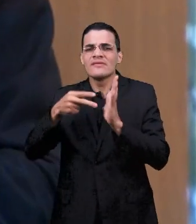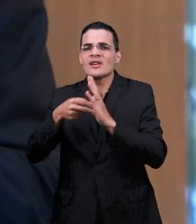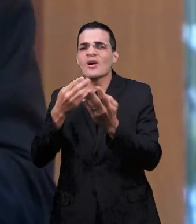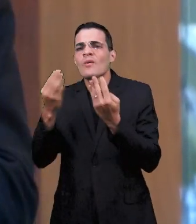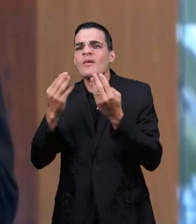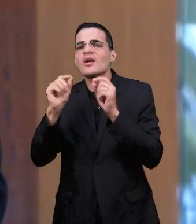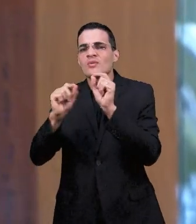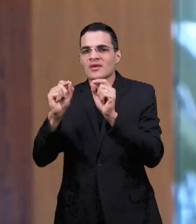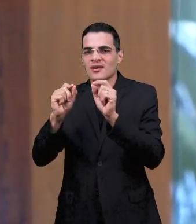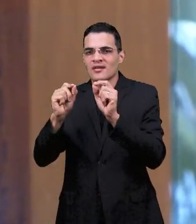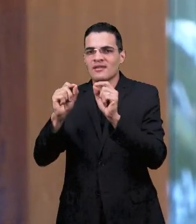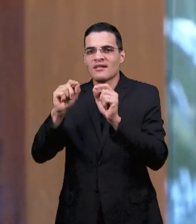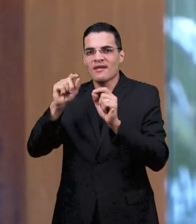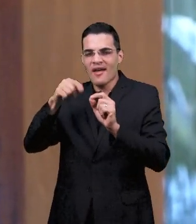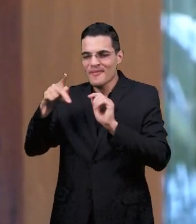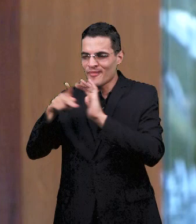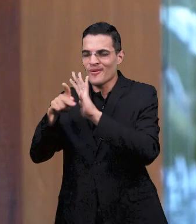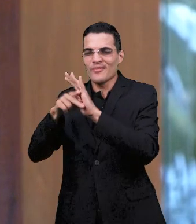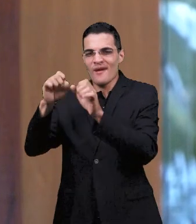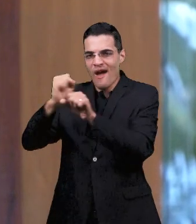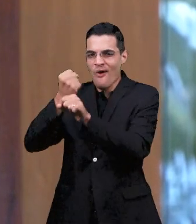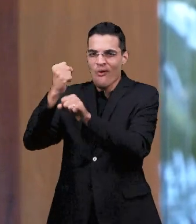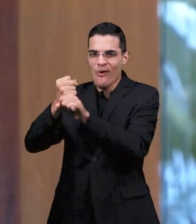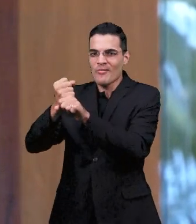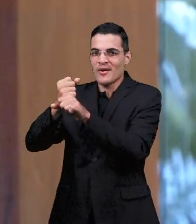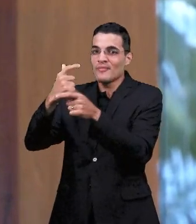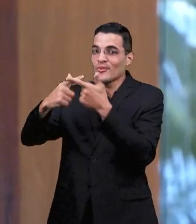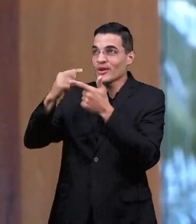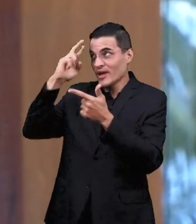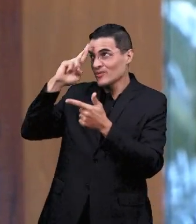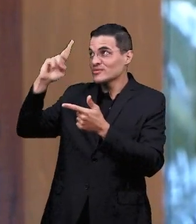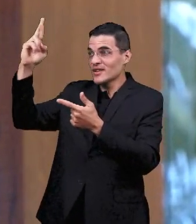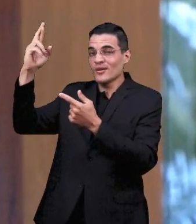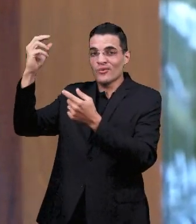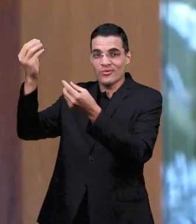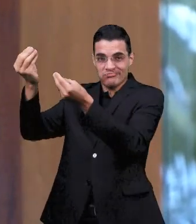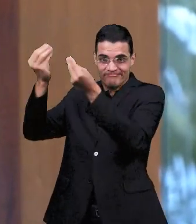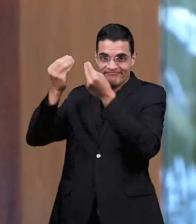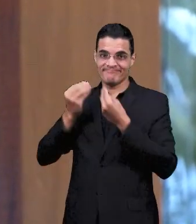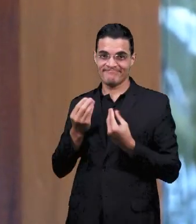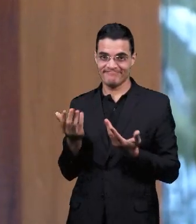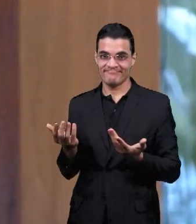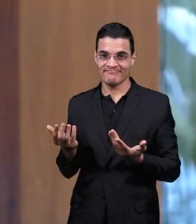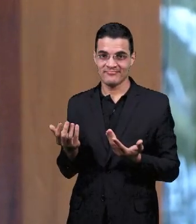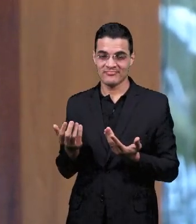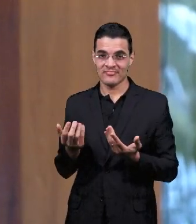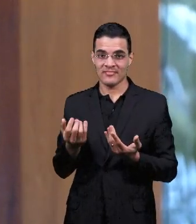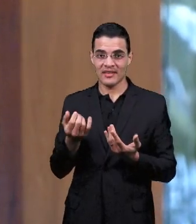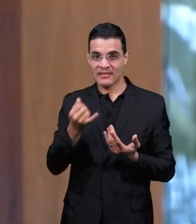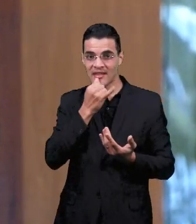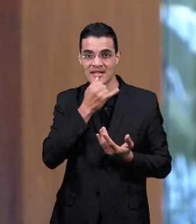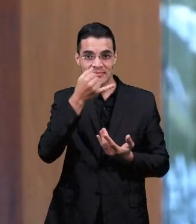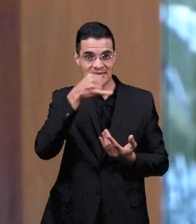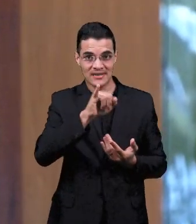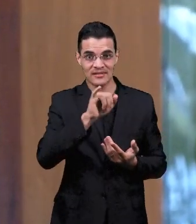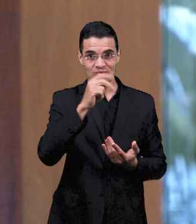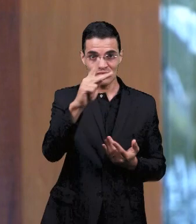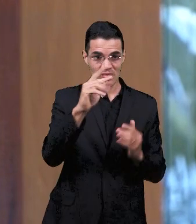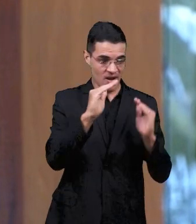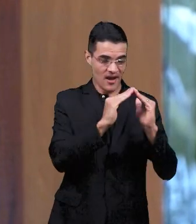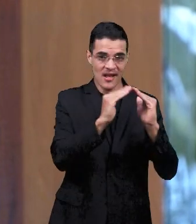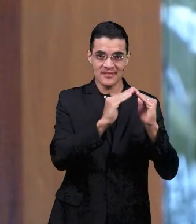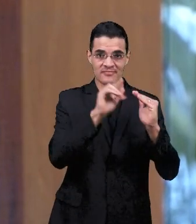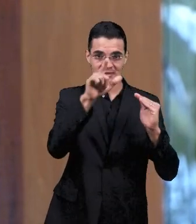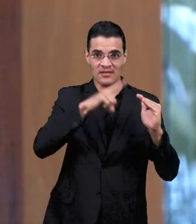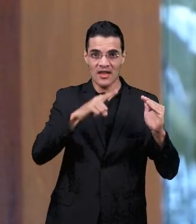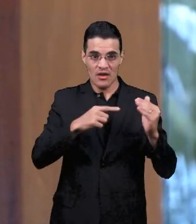notícia que vai ter um filho, a alegria que é. Uma casa onde tem criança é uma casa feliz. Depois que você tem um filho, você nunca mais é